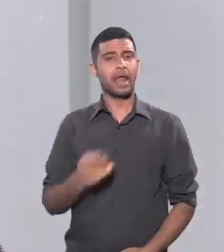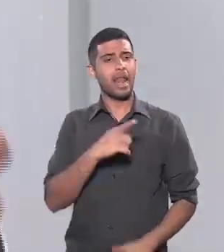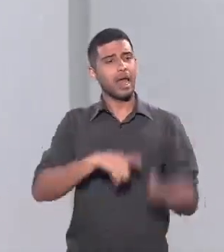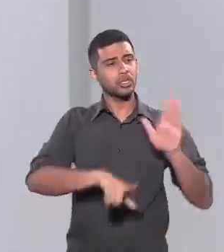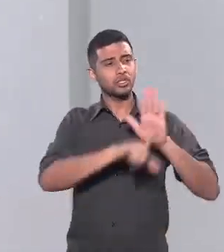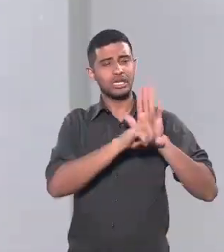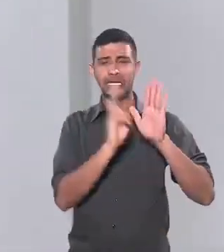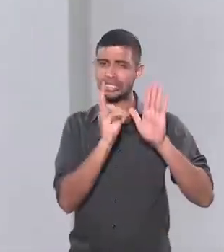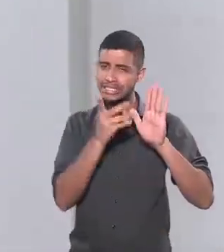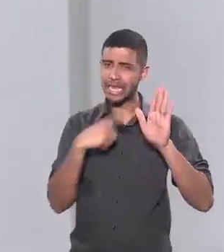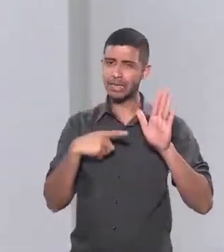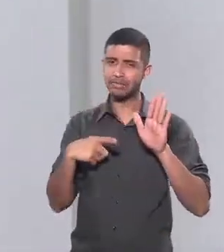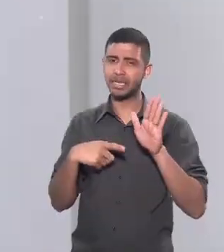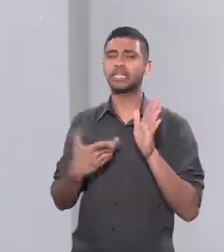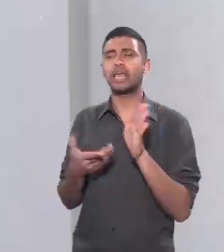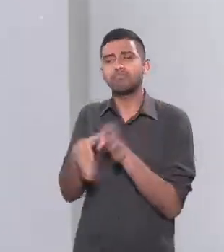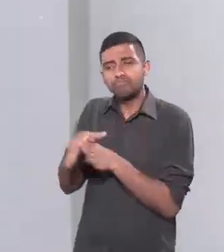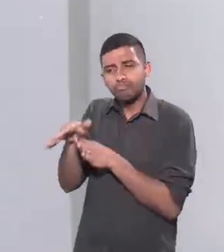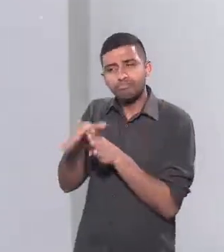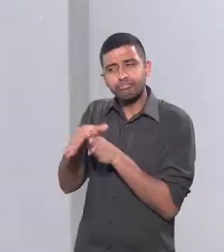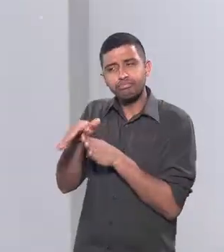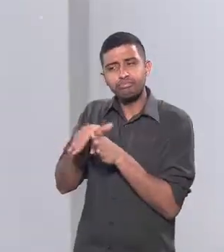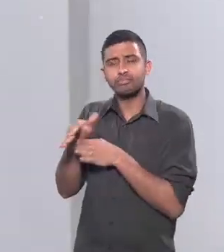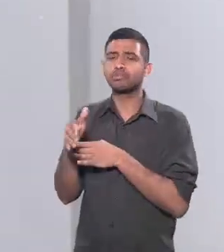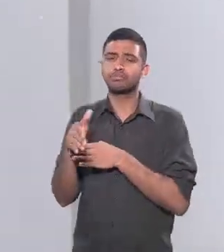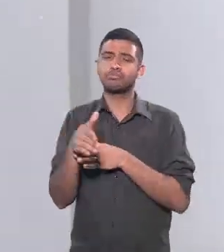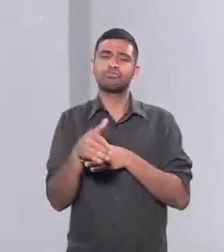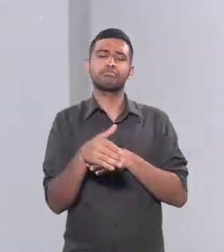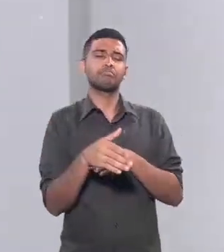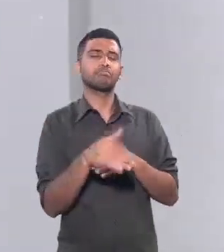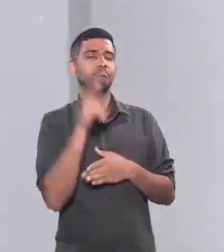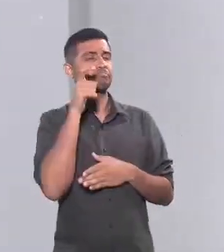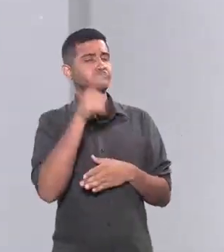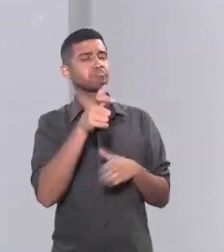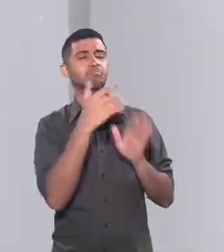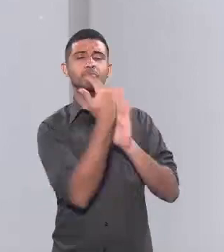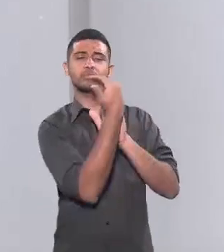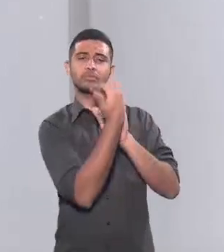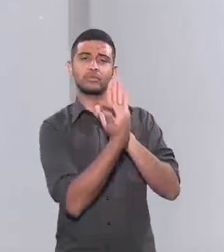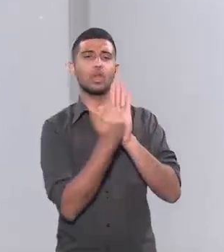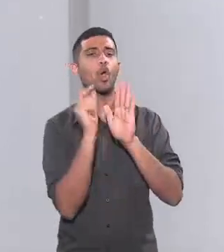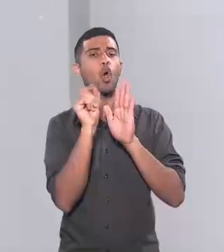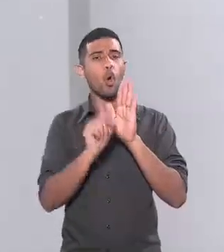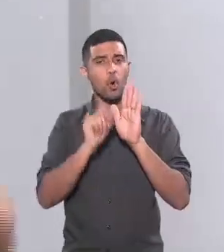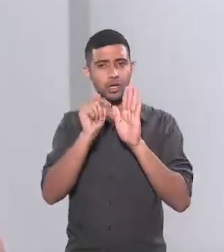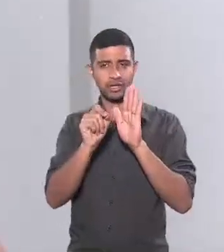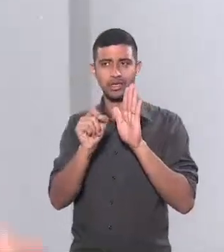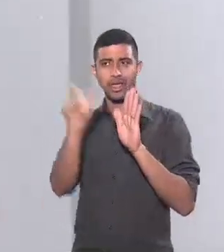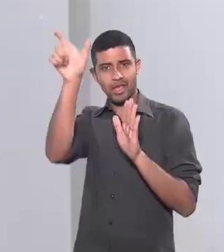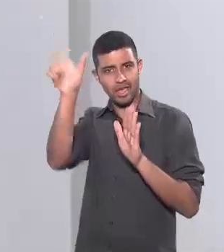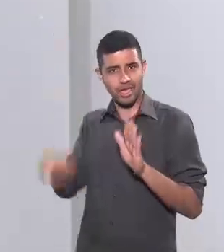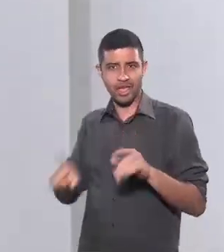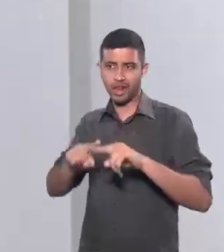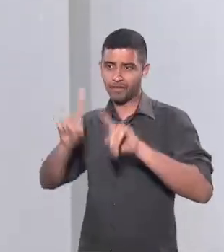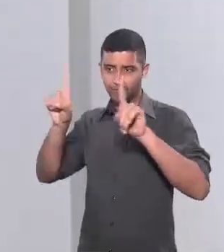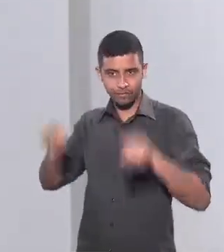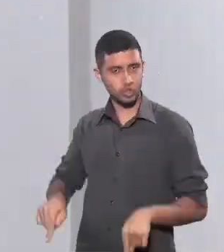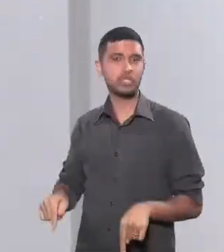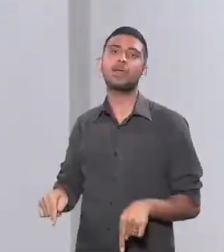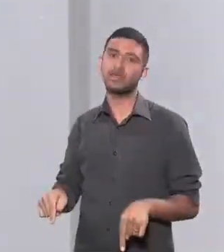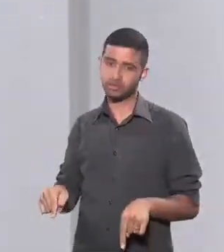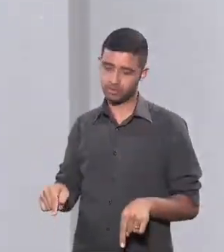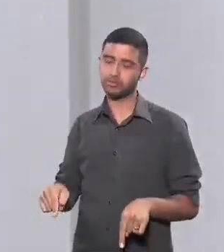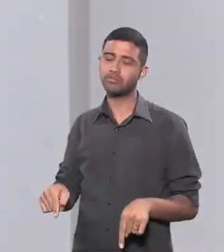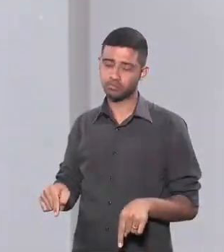sem prejuízo de uma regulamentação, de uma sanção específica, ela prevê algo bastante interessante, que é a punição do agente que deveria